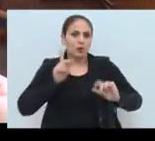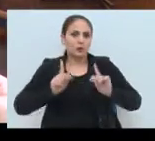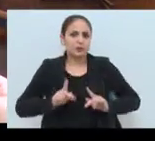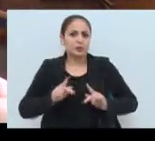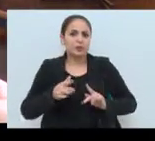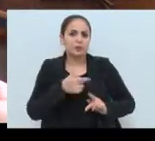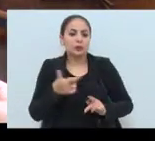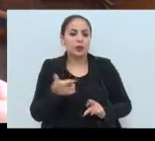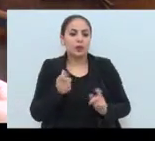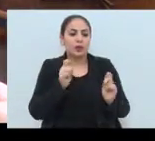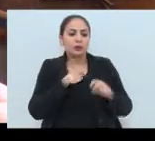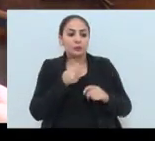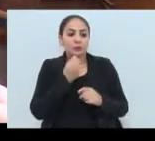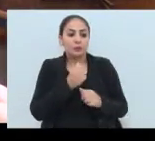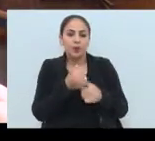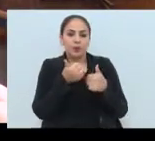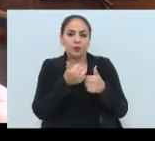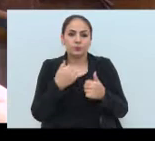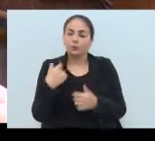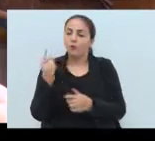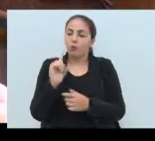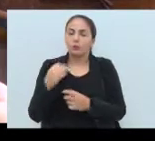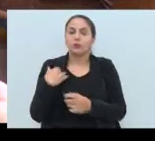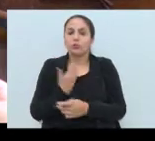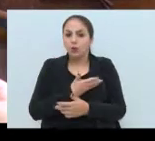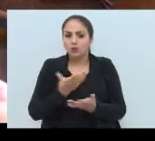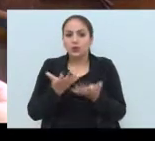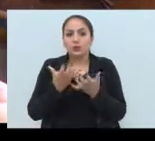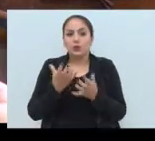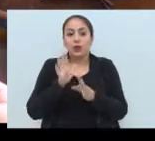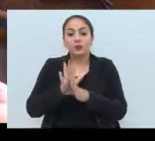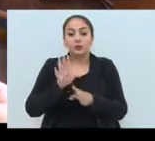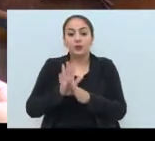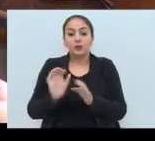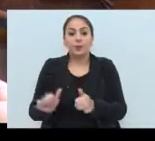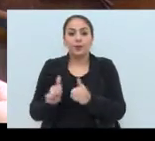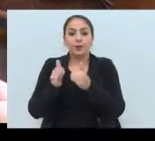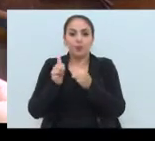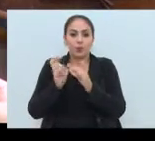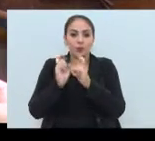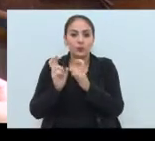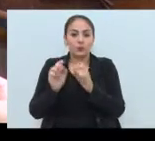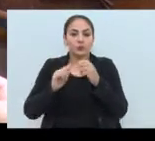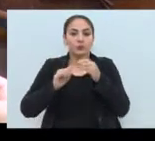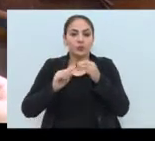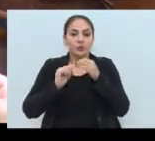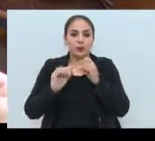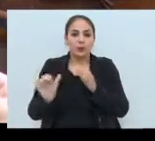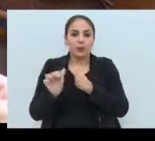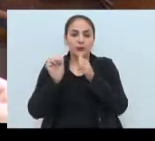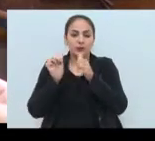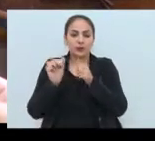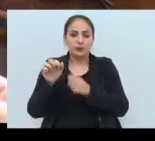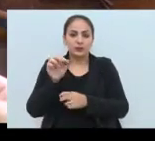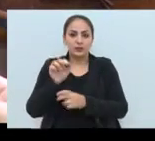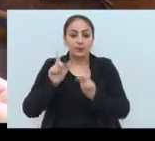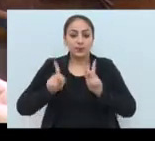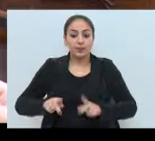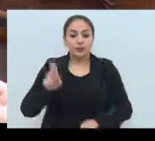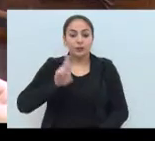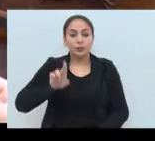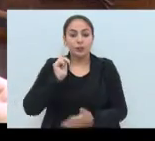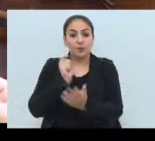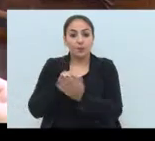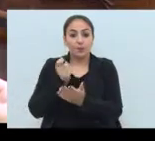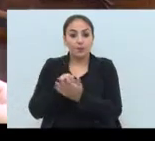melhores do transporte. Ao contrário, todos nós vamos decidir e fazer emendas para o melhor do transporte público, principalmente para a qualidade do usuário, que é o que